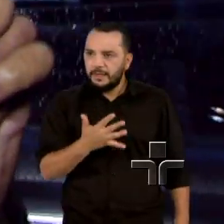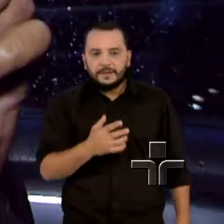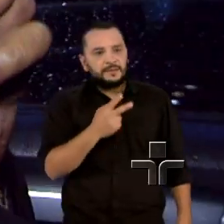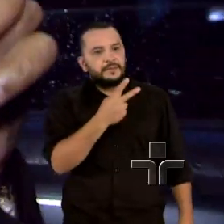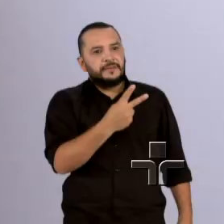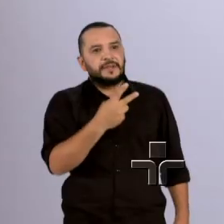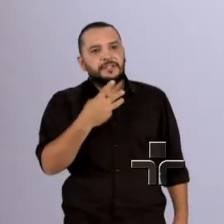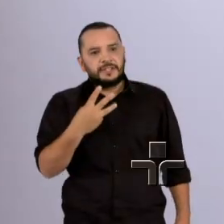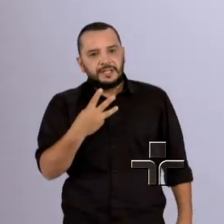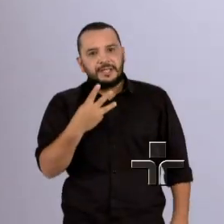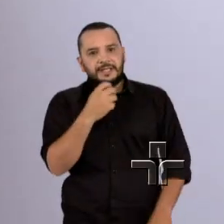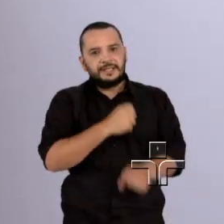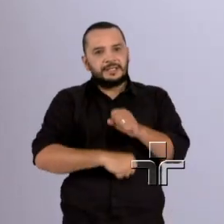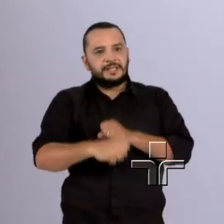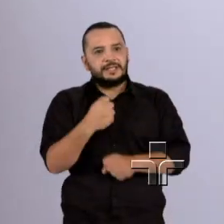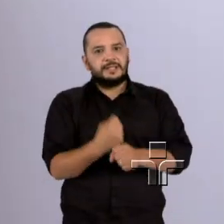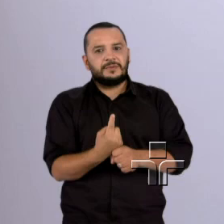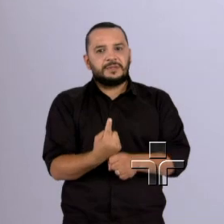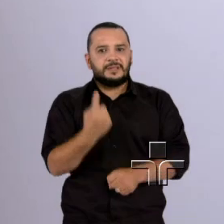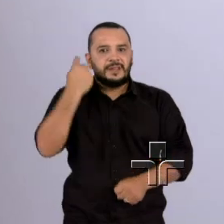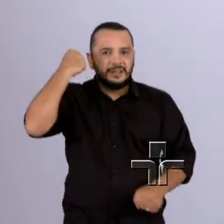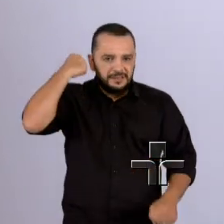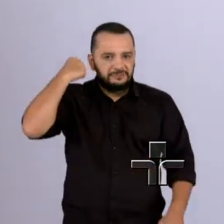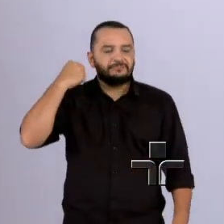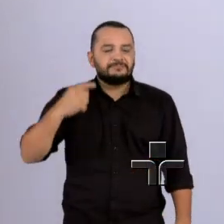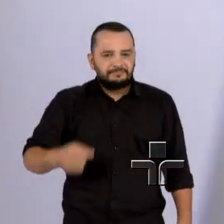23 anos, praticamente 23 anos.